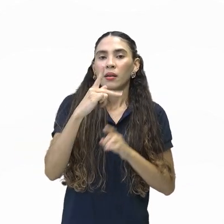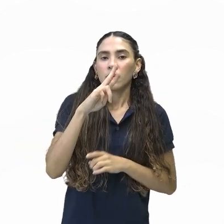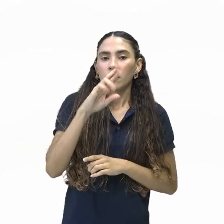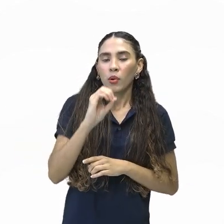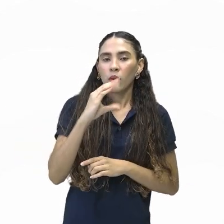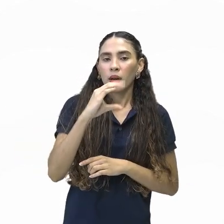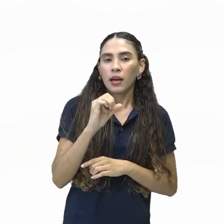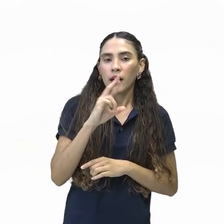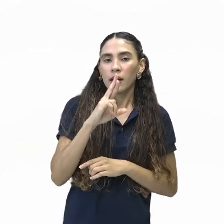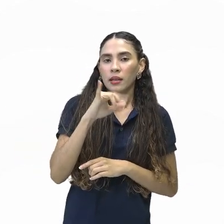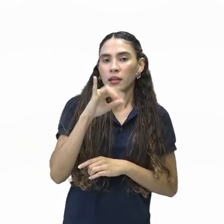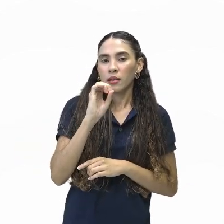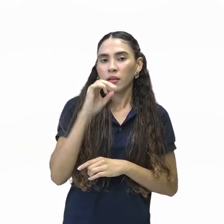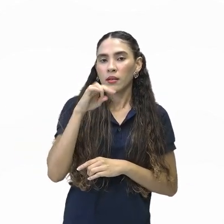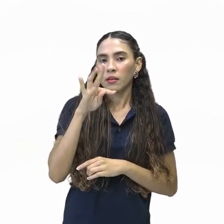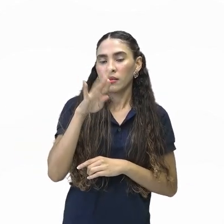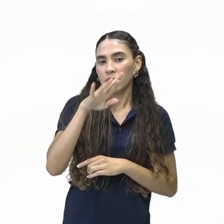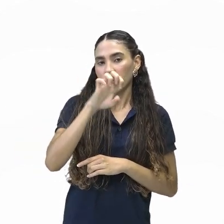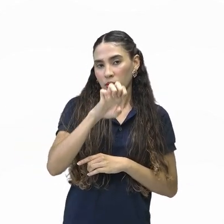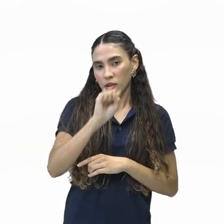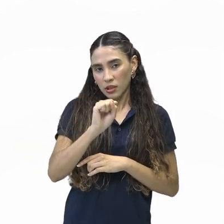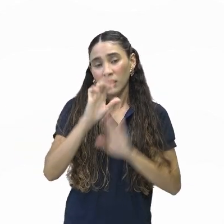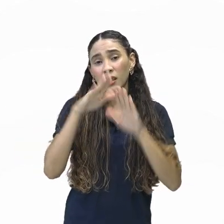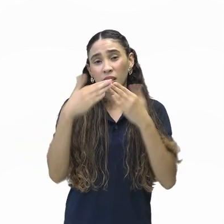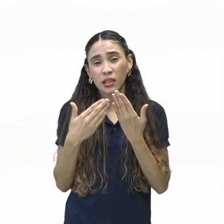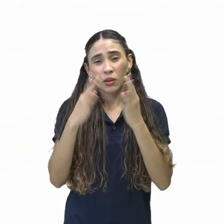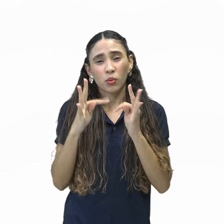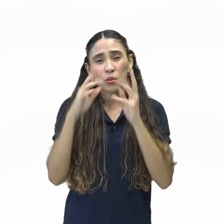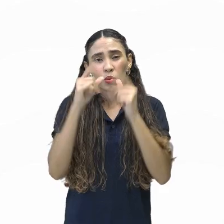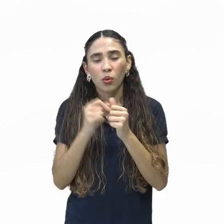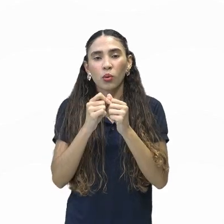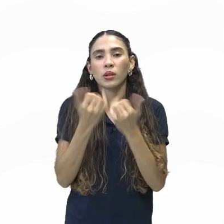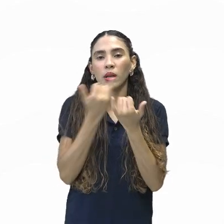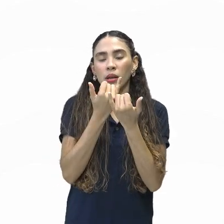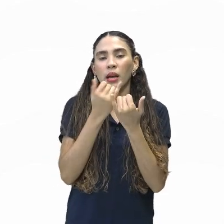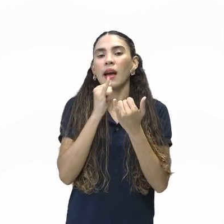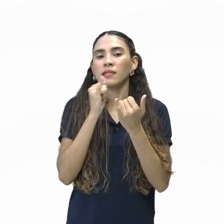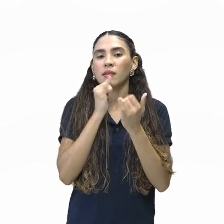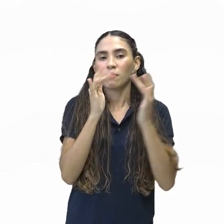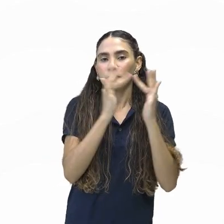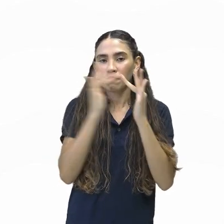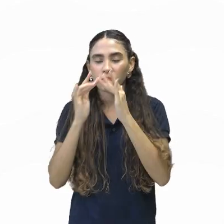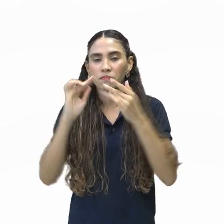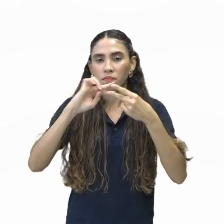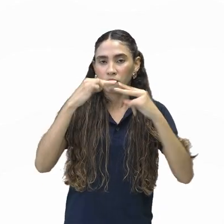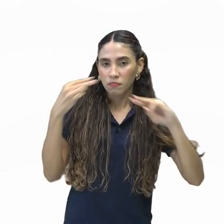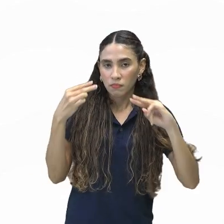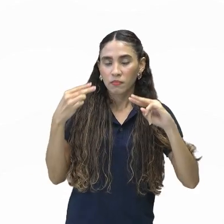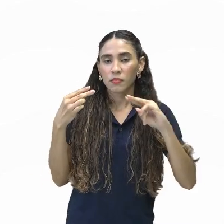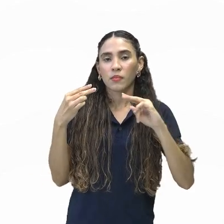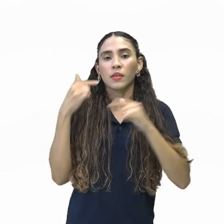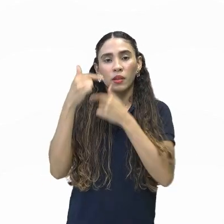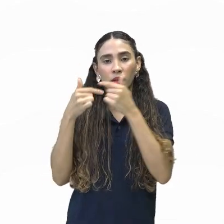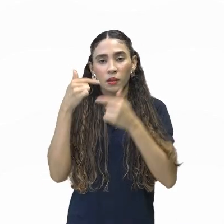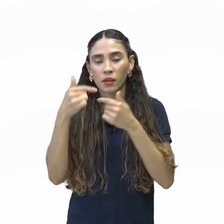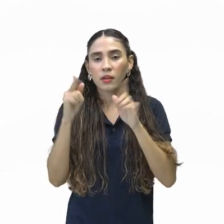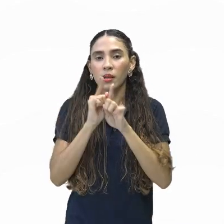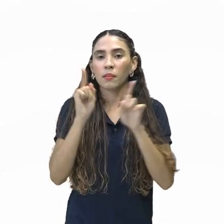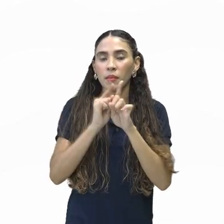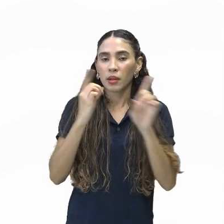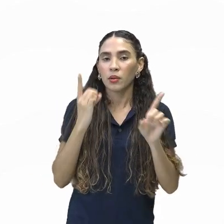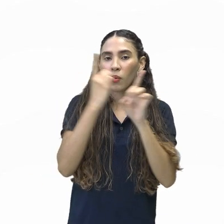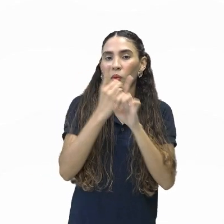procariontes. Então, essas informações genéticas são transmitidas de geração em geração e determinam